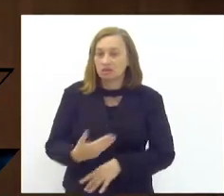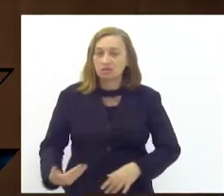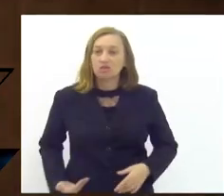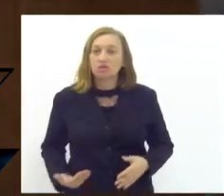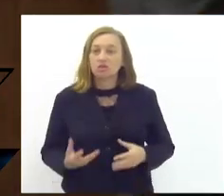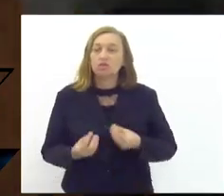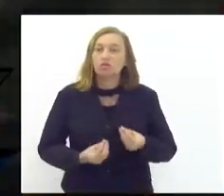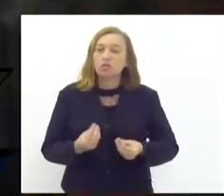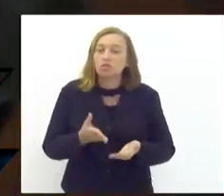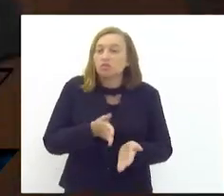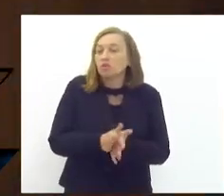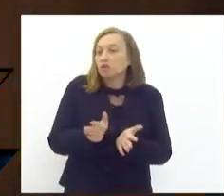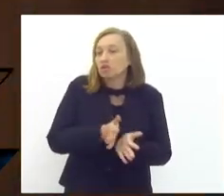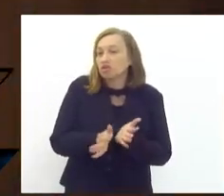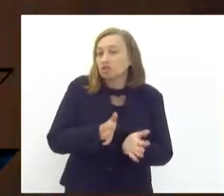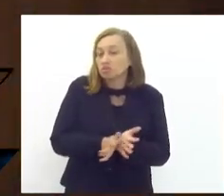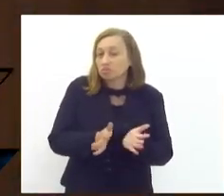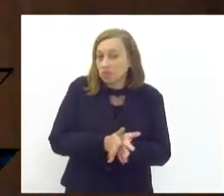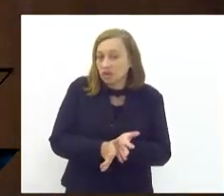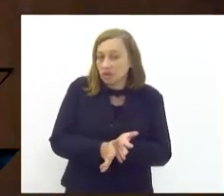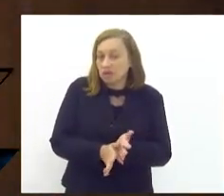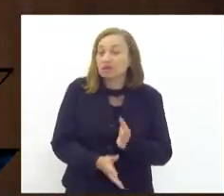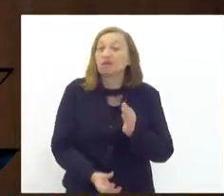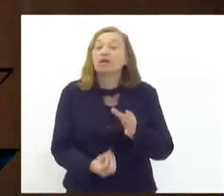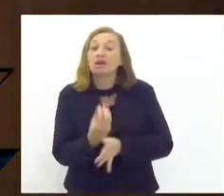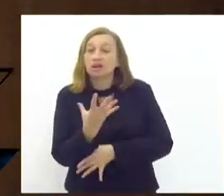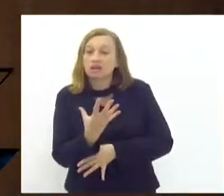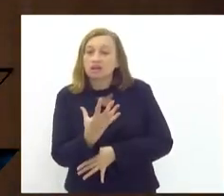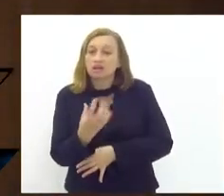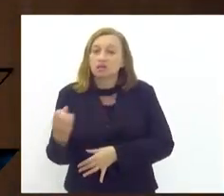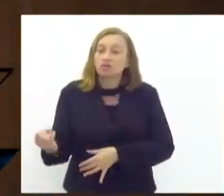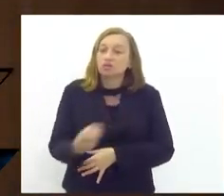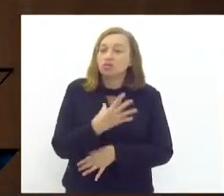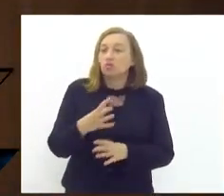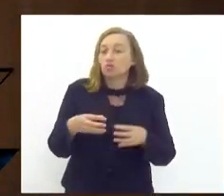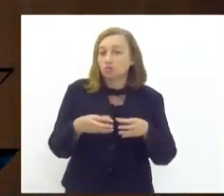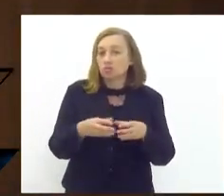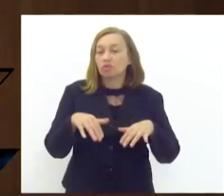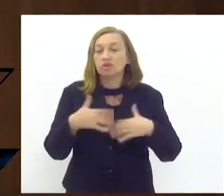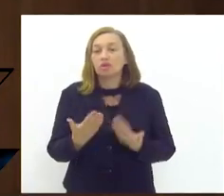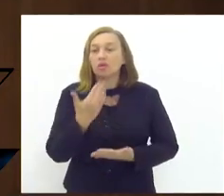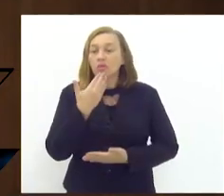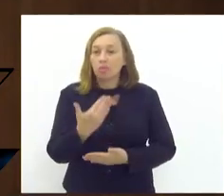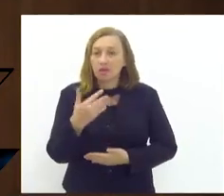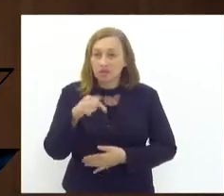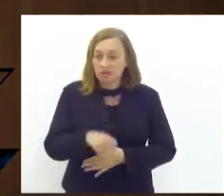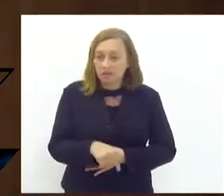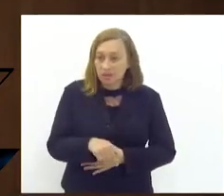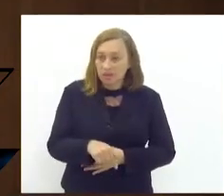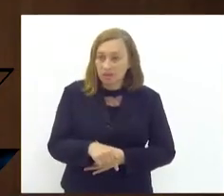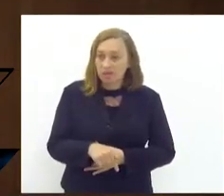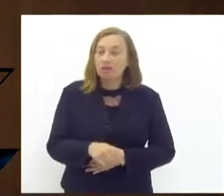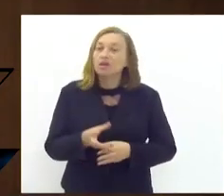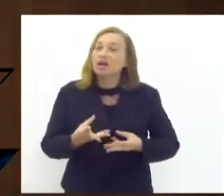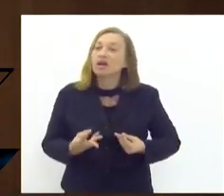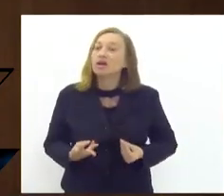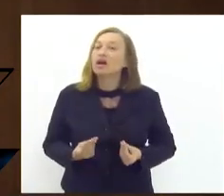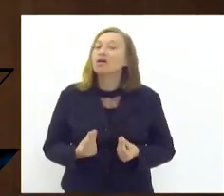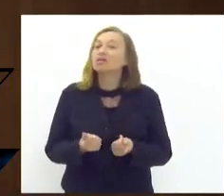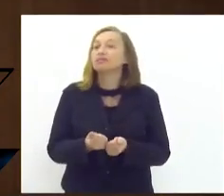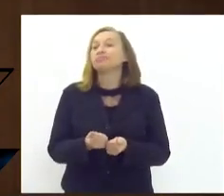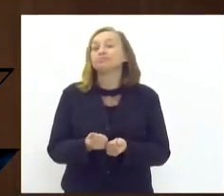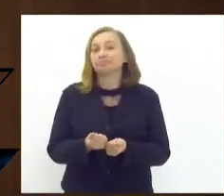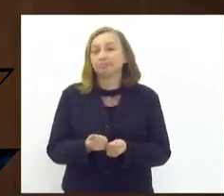uma despesa Extra trazendo a criação de um novo órgão então peço aqui aos meus pares a sensibilidade